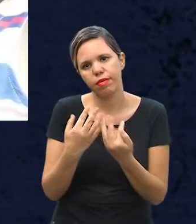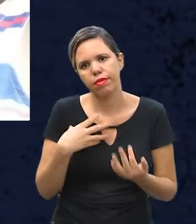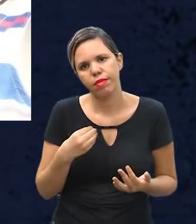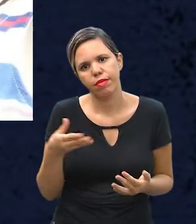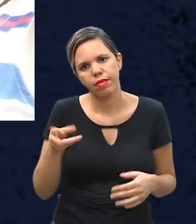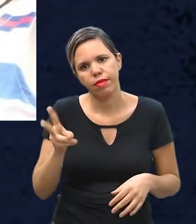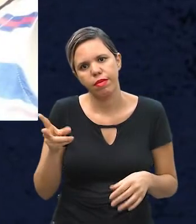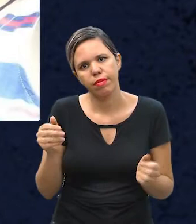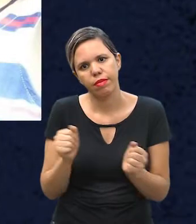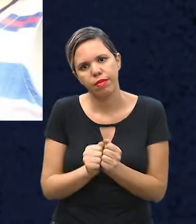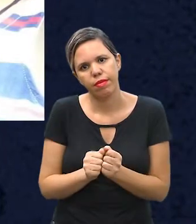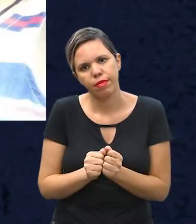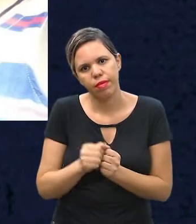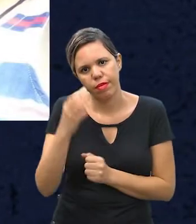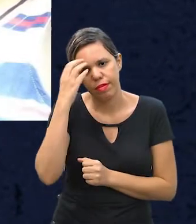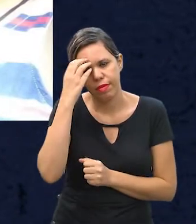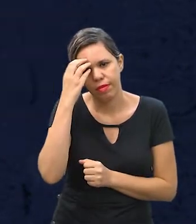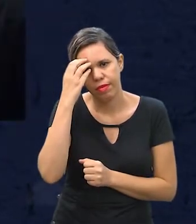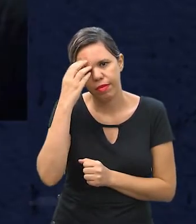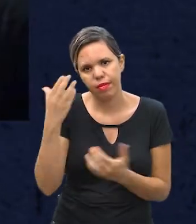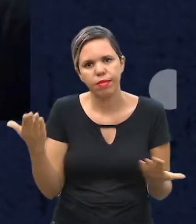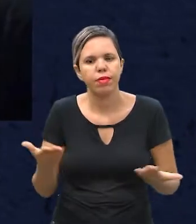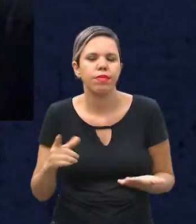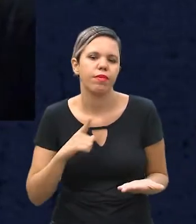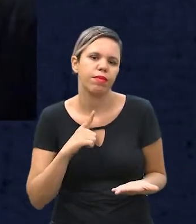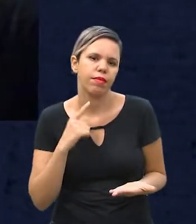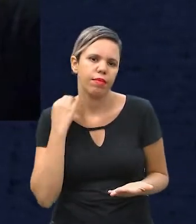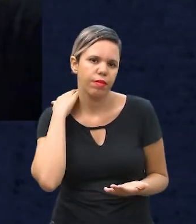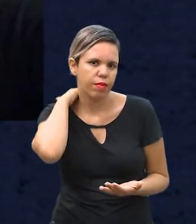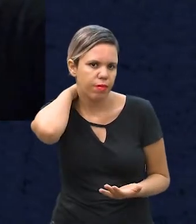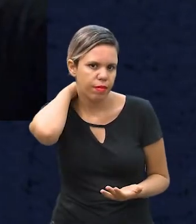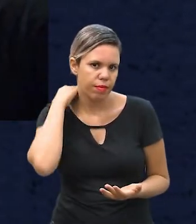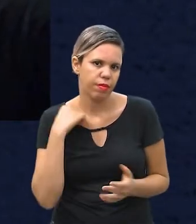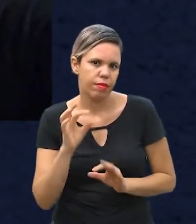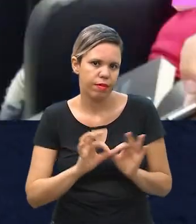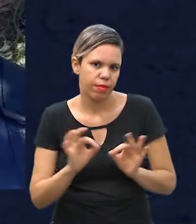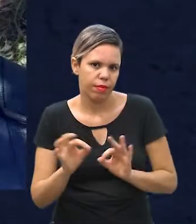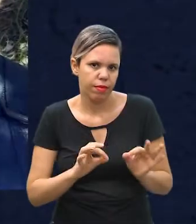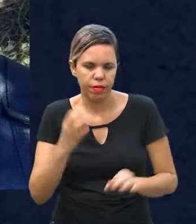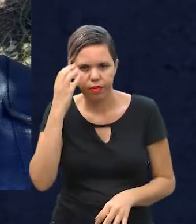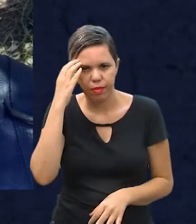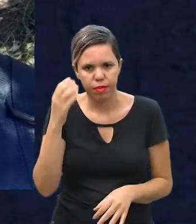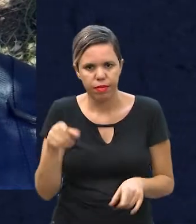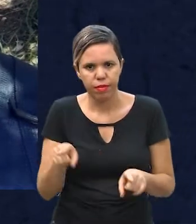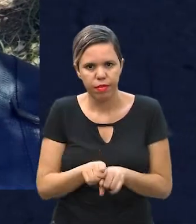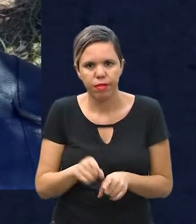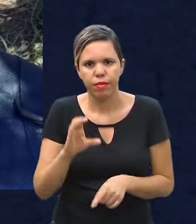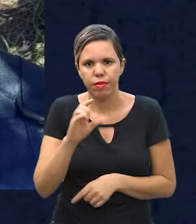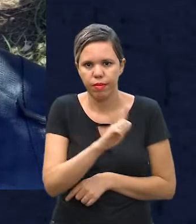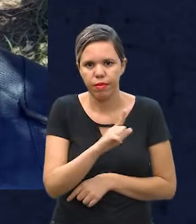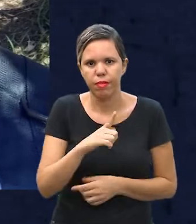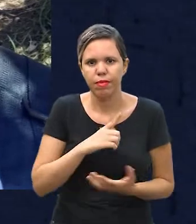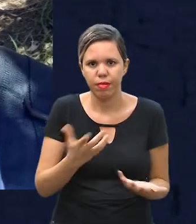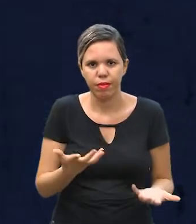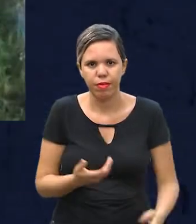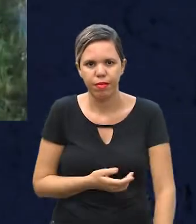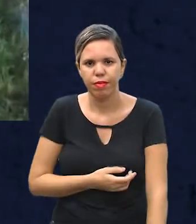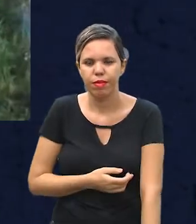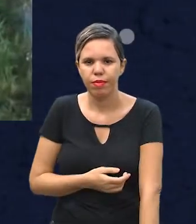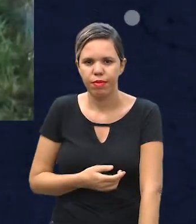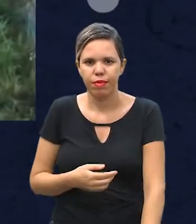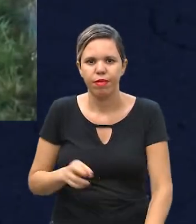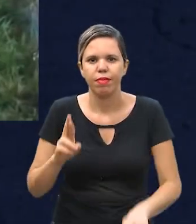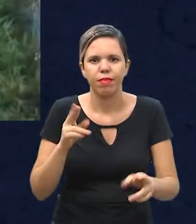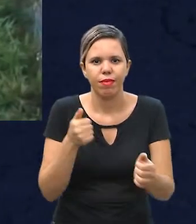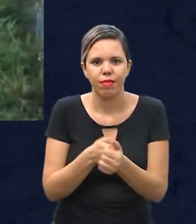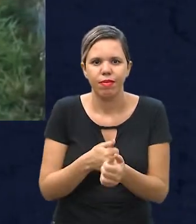filhos, e sempre a gente frequenta a Lagoa do Taquaral. Tanto que agora nós queremos organizar para ter uma Lagoa do Taquaral no Campo Grande. Legal. Que é